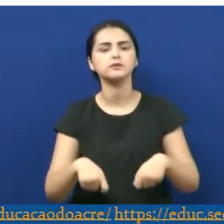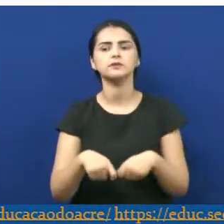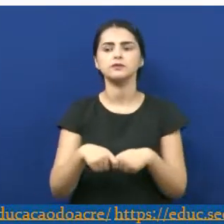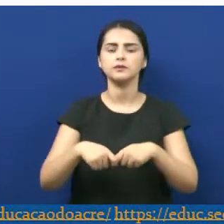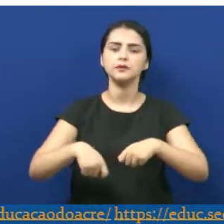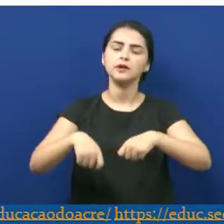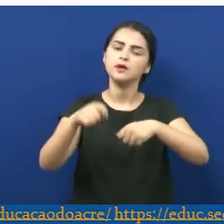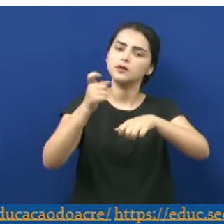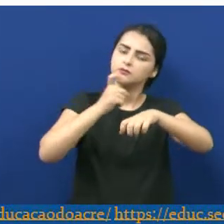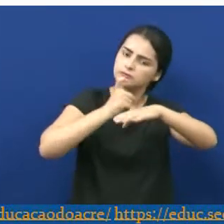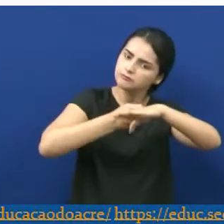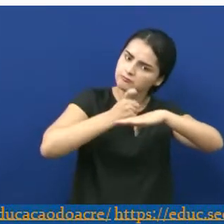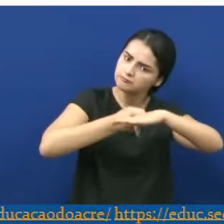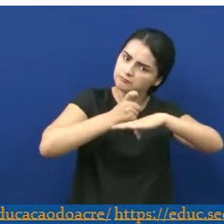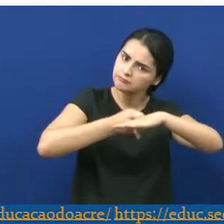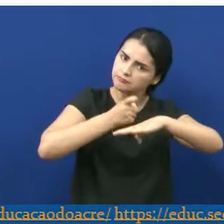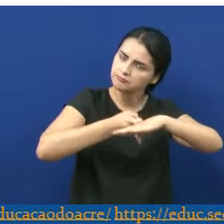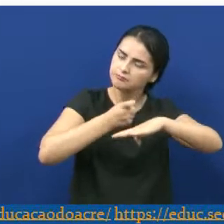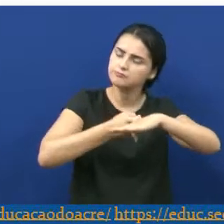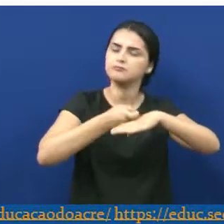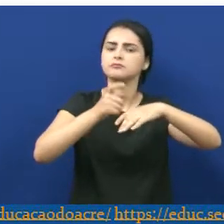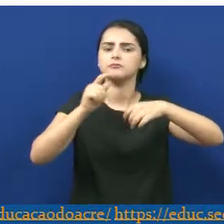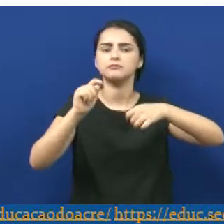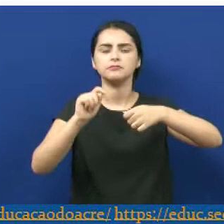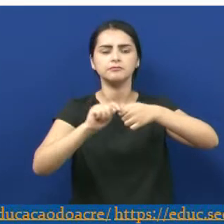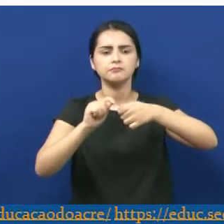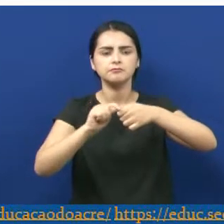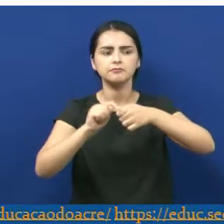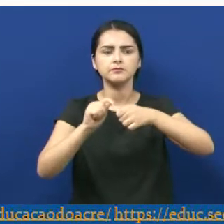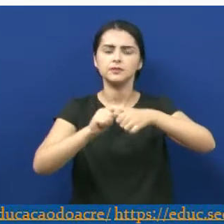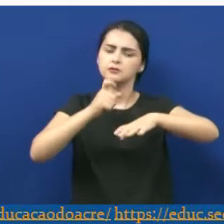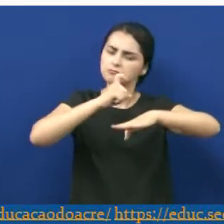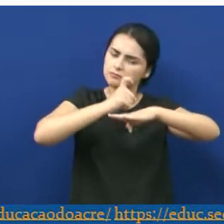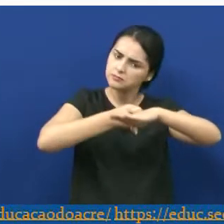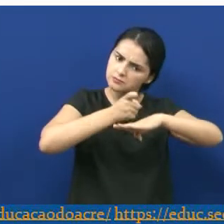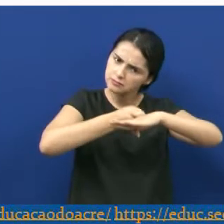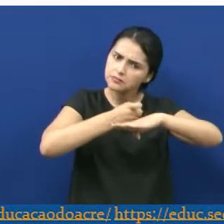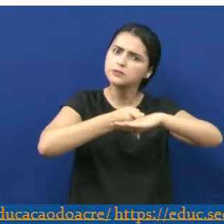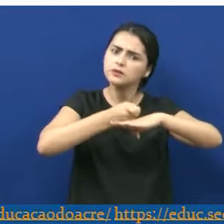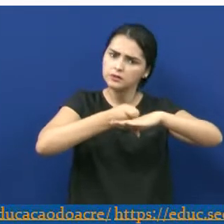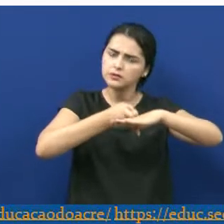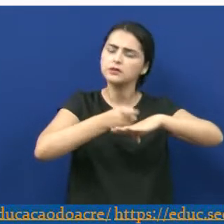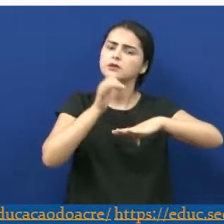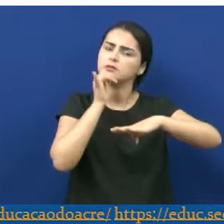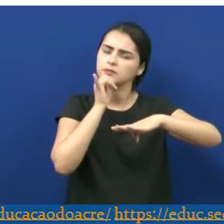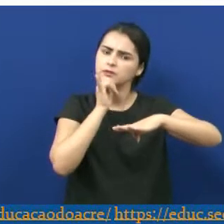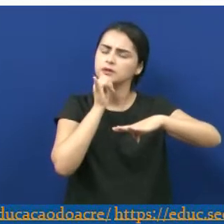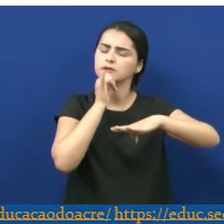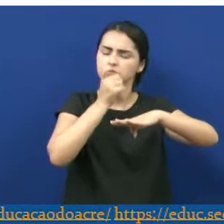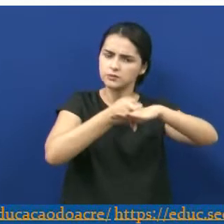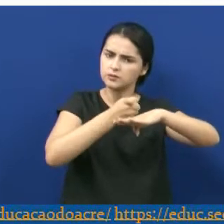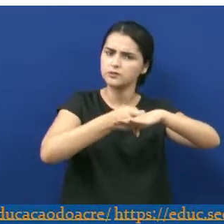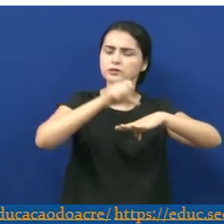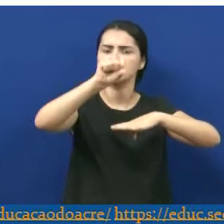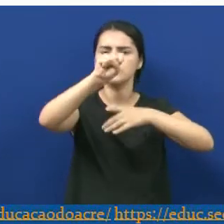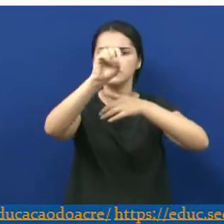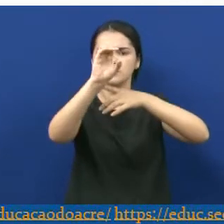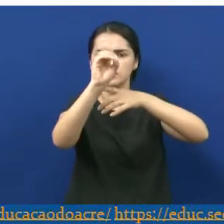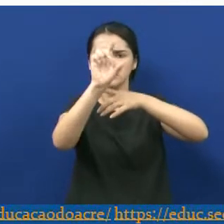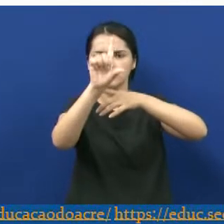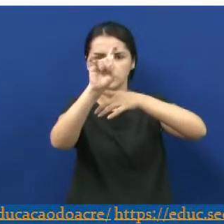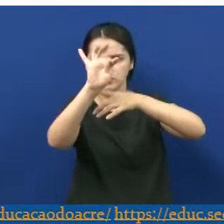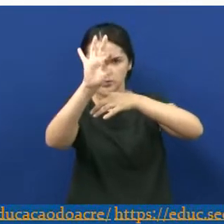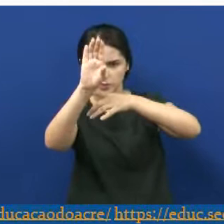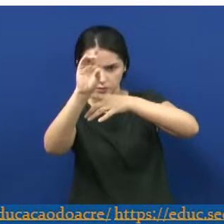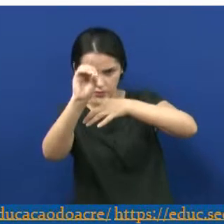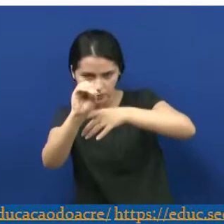os solventes são soluções em que o solvente está no estado sólido. Um exemplo que nós podemos dar aqui é a composição